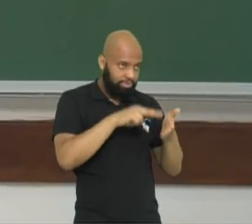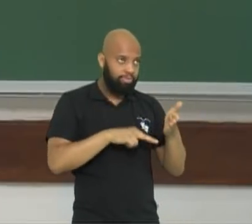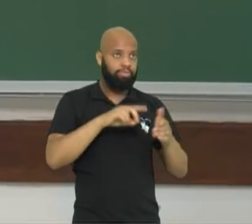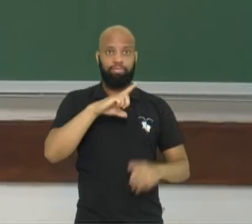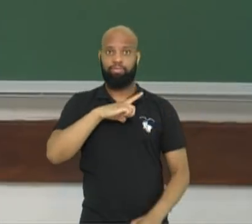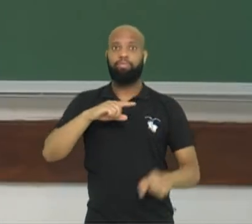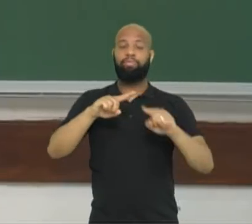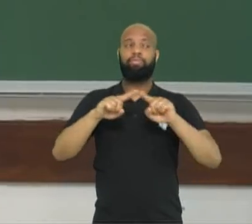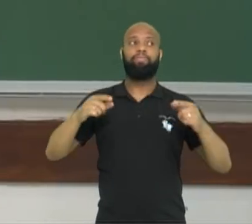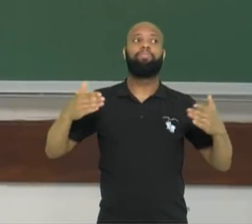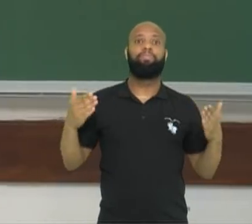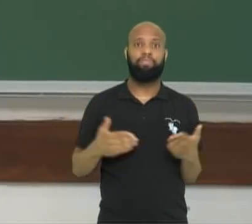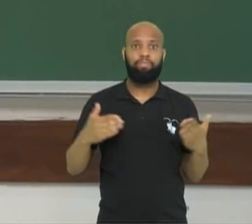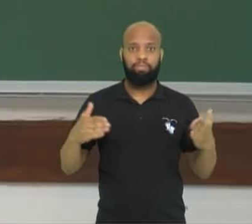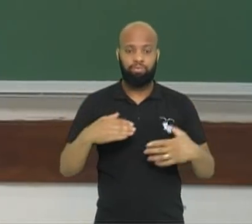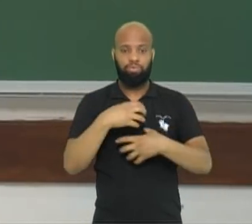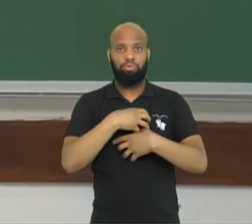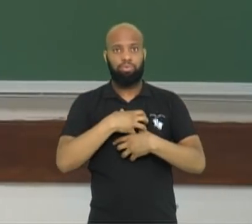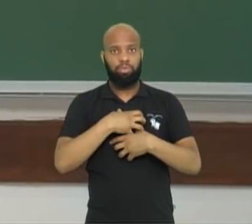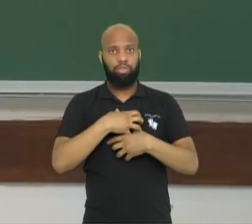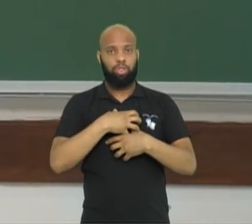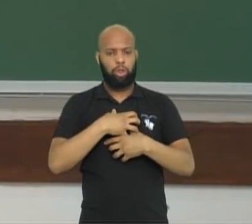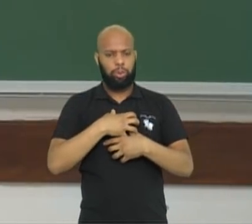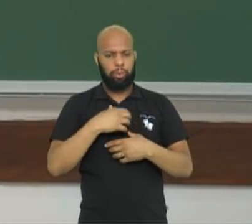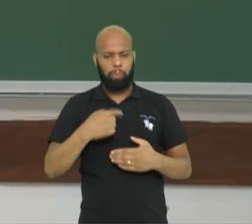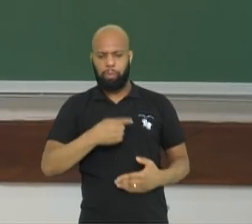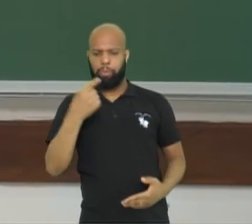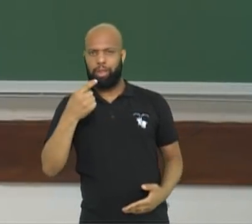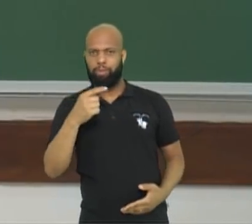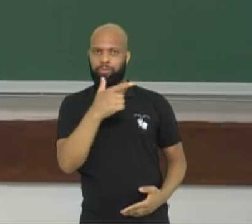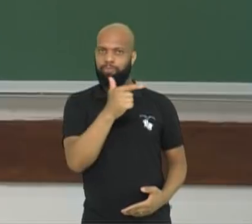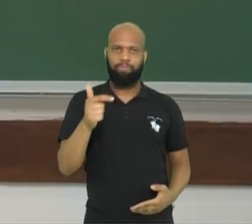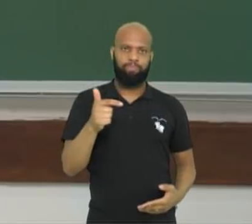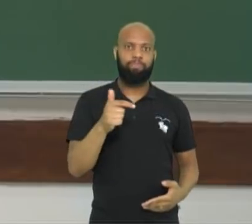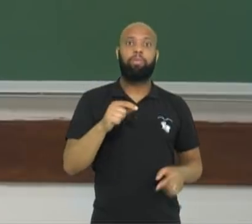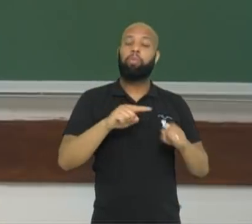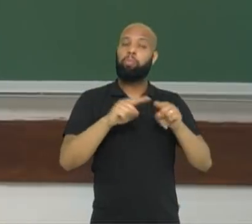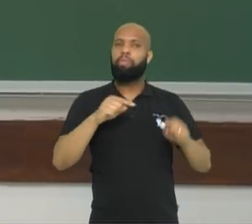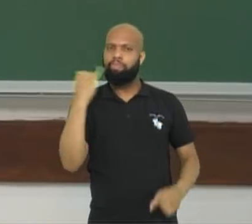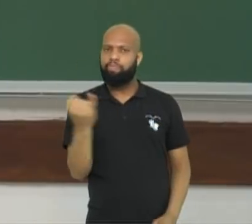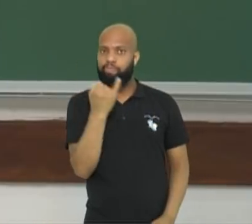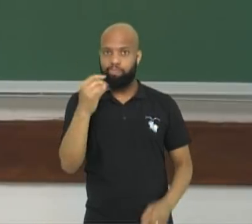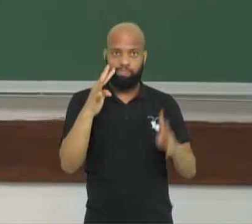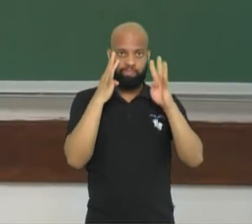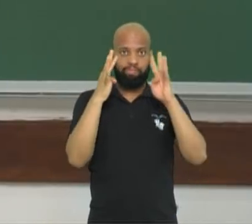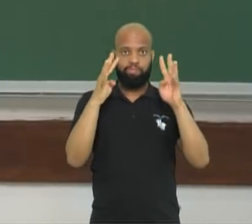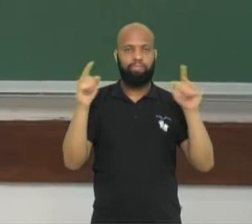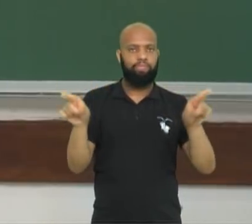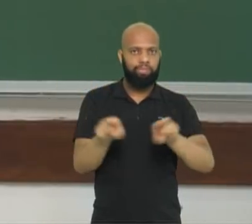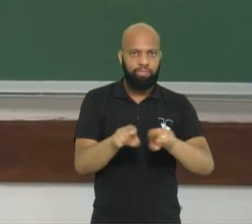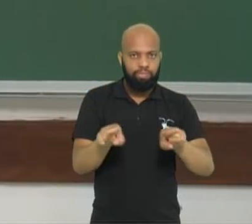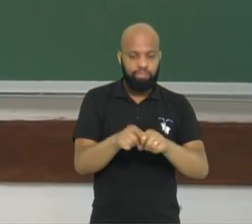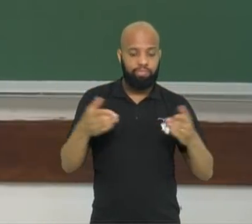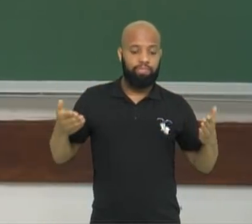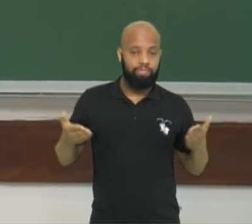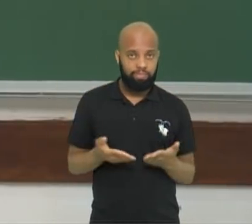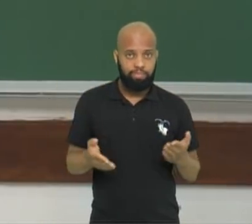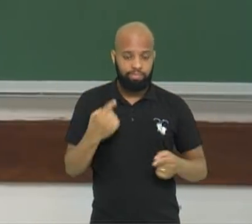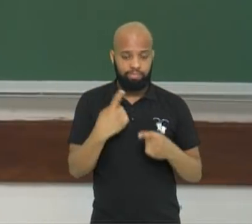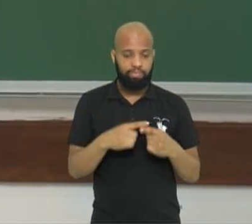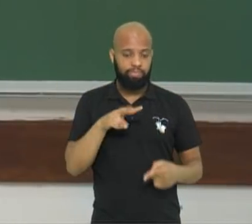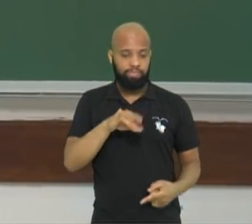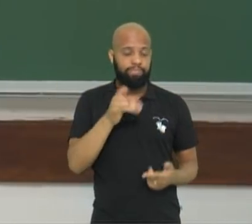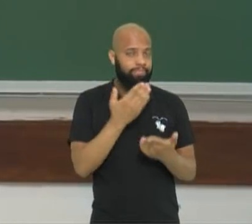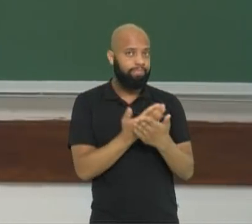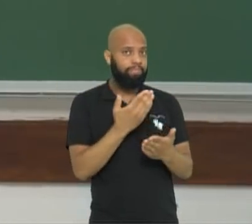mas de primeira, talvez nós não tenhamos esse conhecimento. Então, é bem importante que vocês prestem atenção. Nós vamos trabalhar os